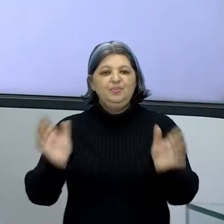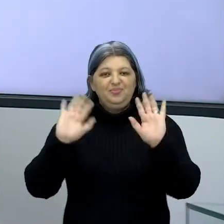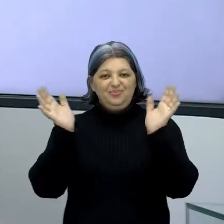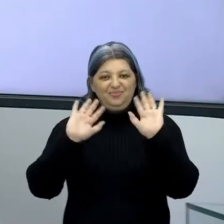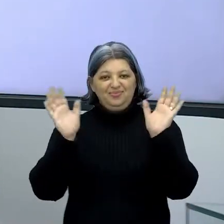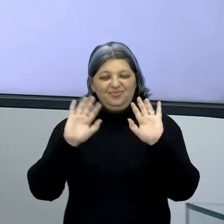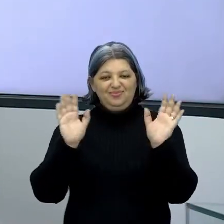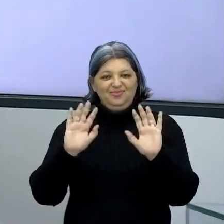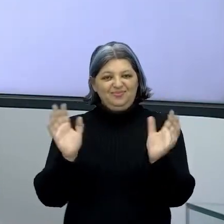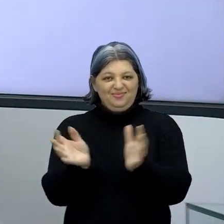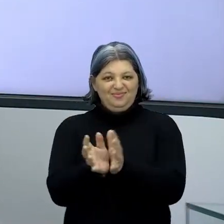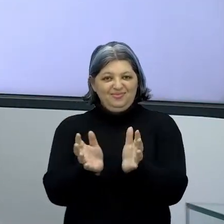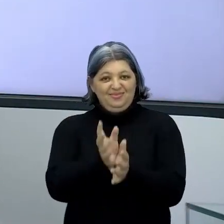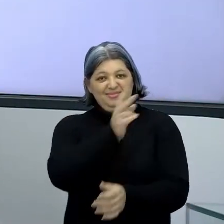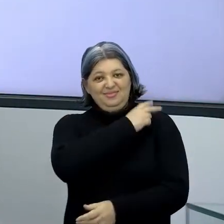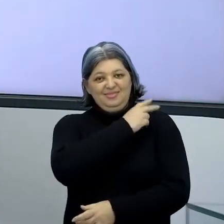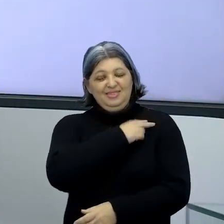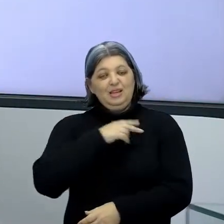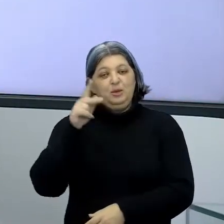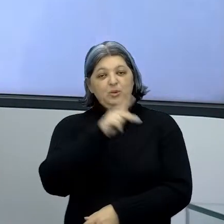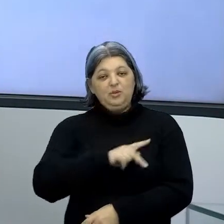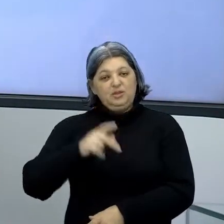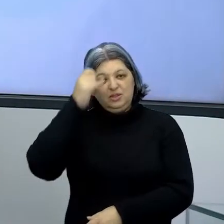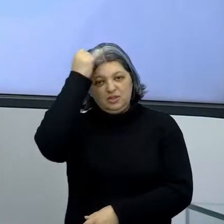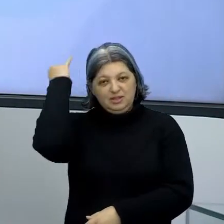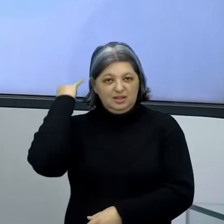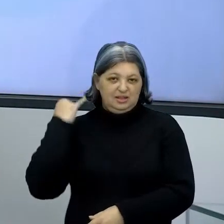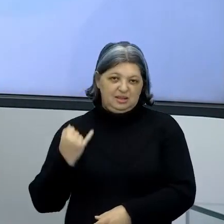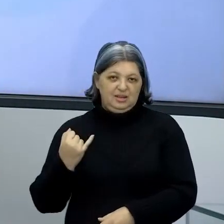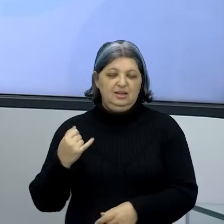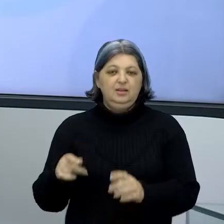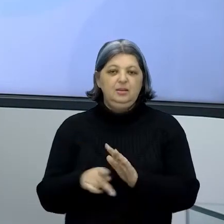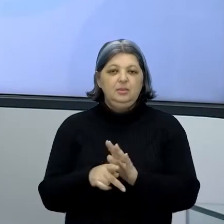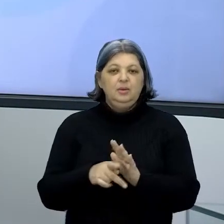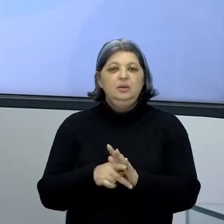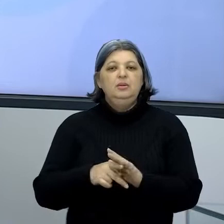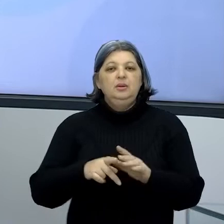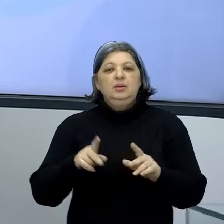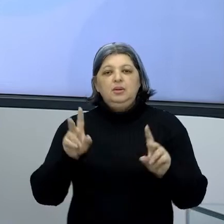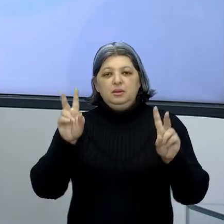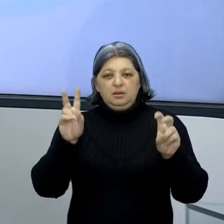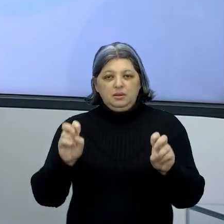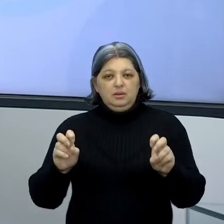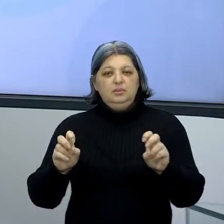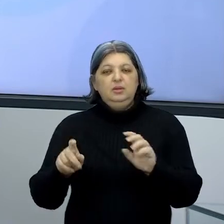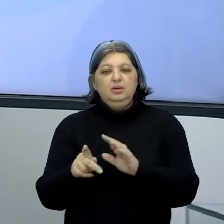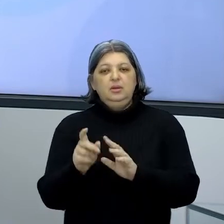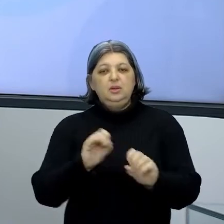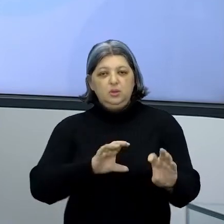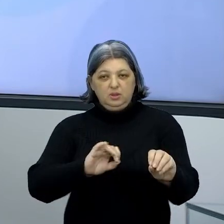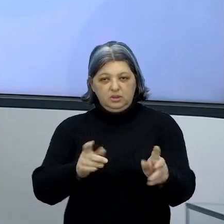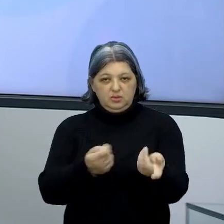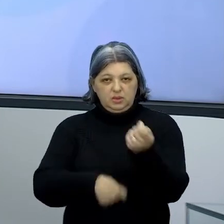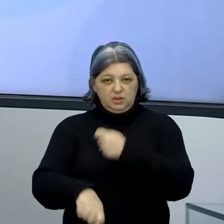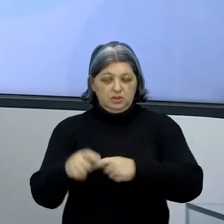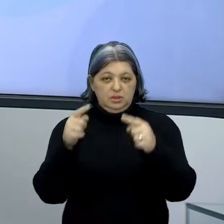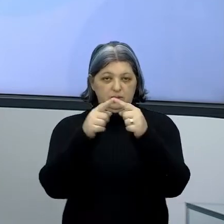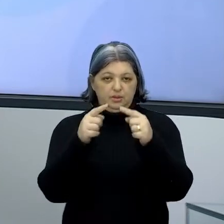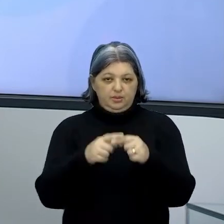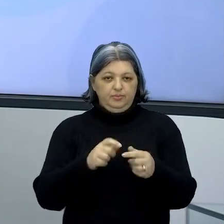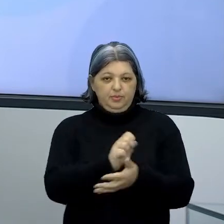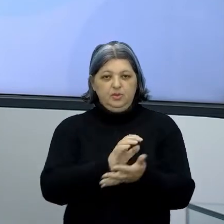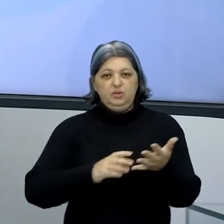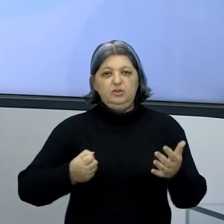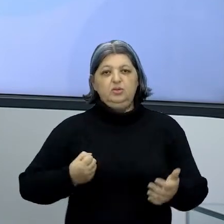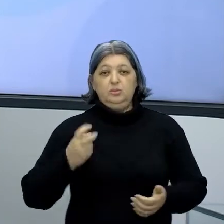Olá, estudantes da segunda série. Eu sou a professora Ilana, professora aqui do Aprofundamento Educação Financeira em Conexão. Nós estamos aí na atividade